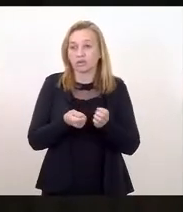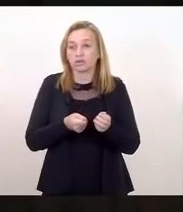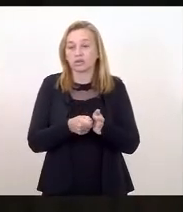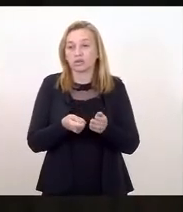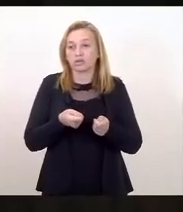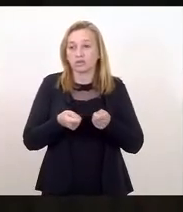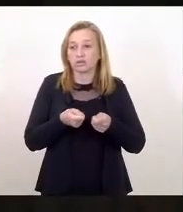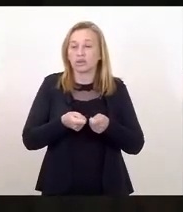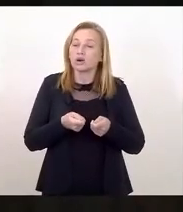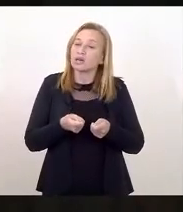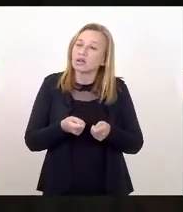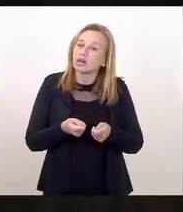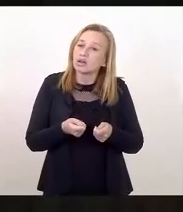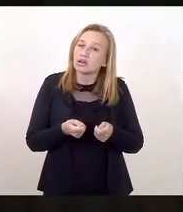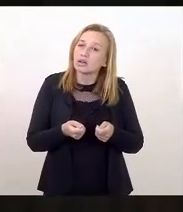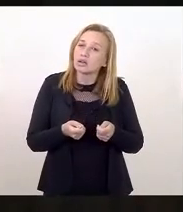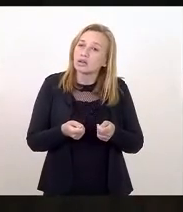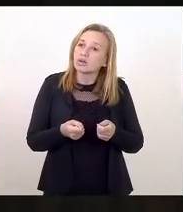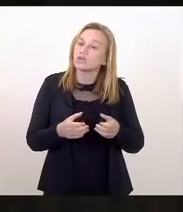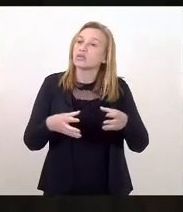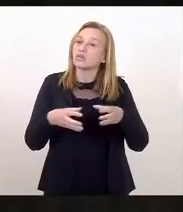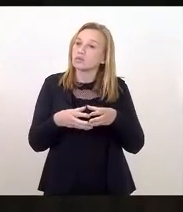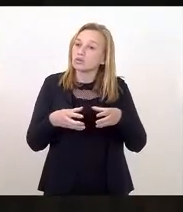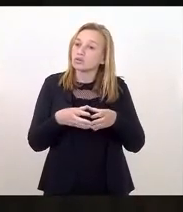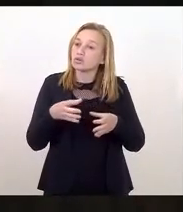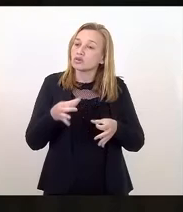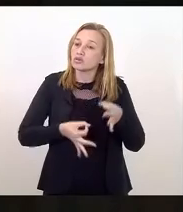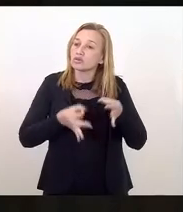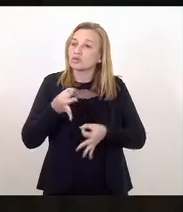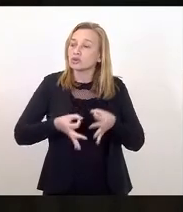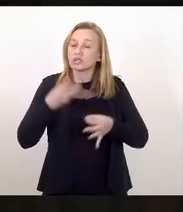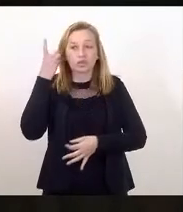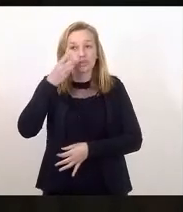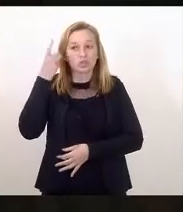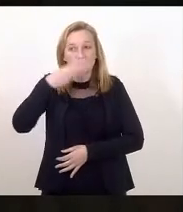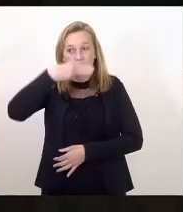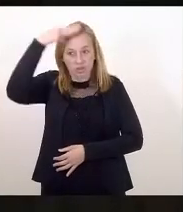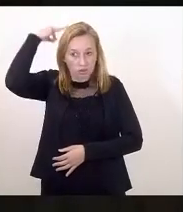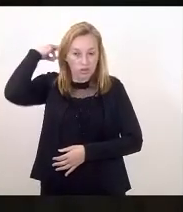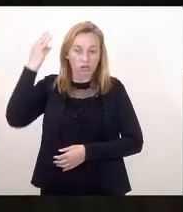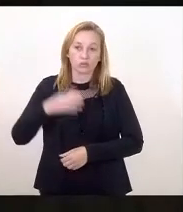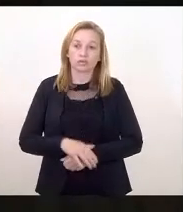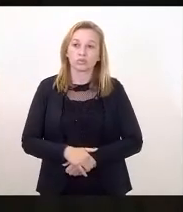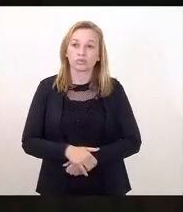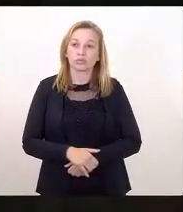Comissão de Constituição e Justiça, deputado Márcio Pacheco.